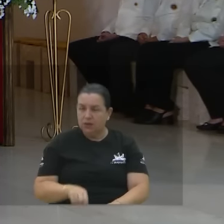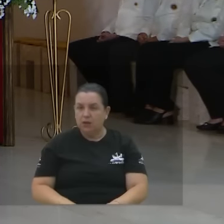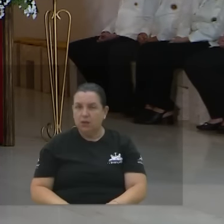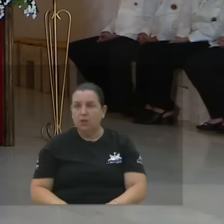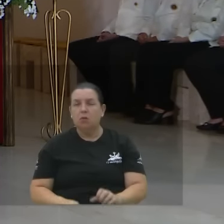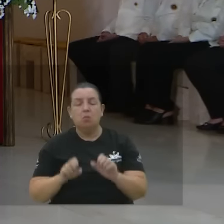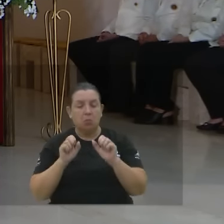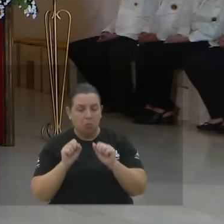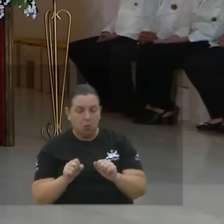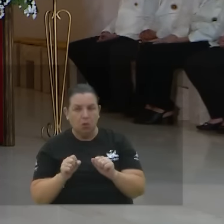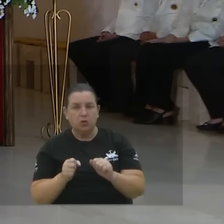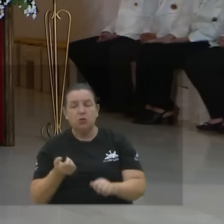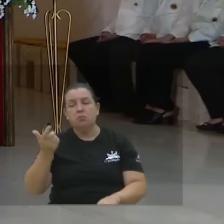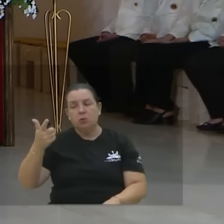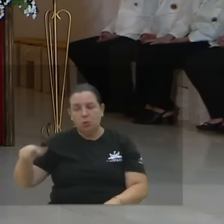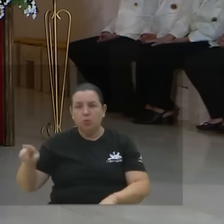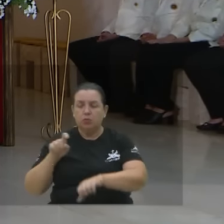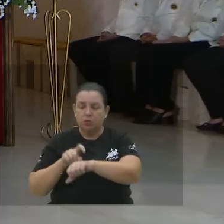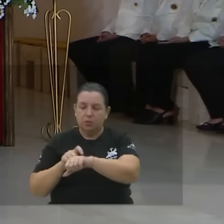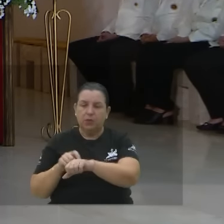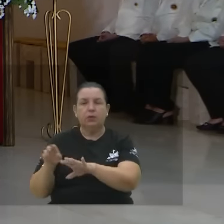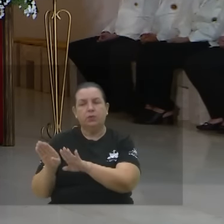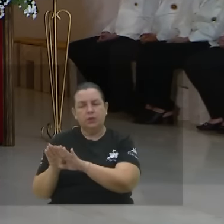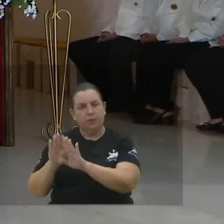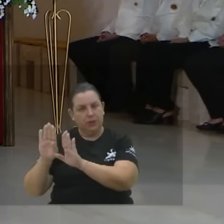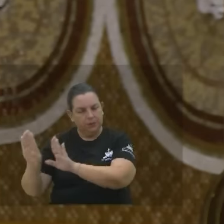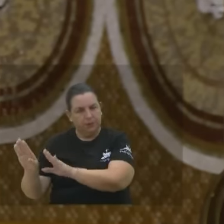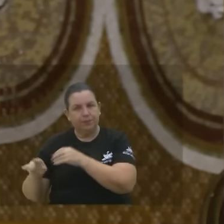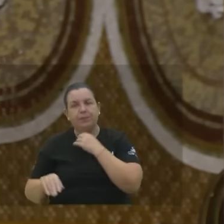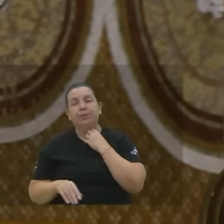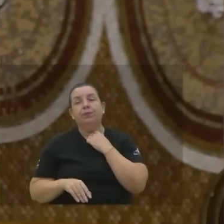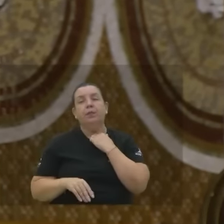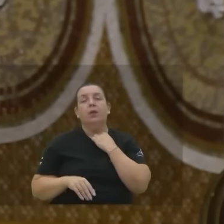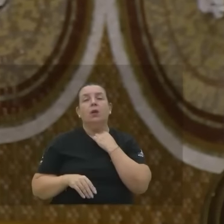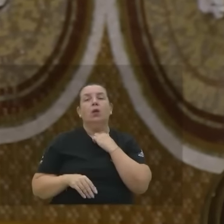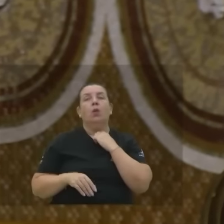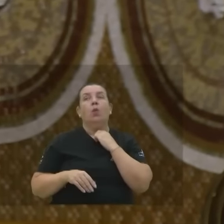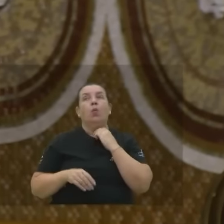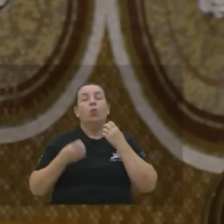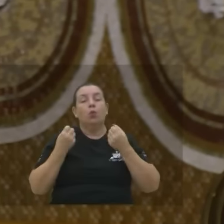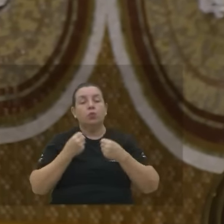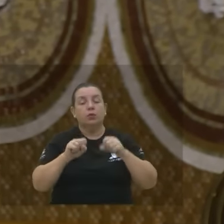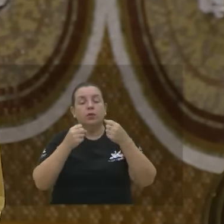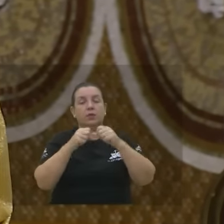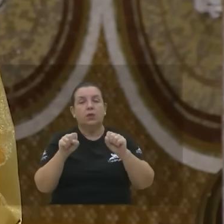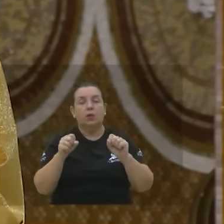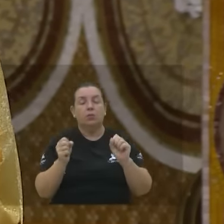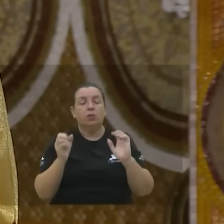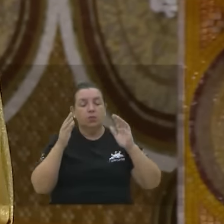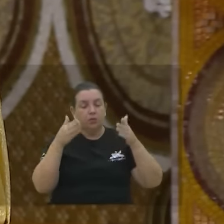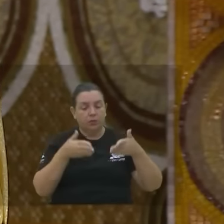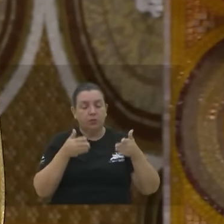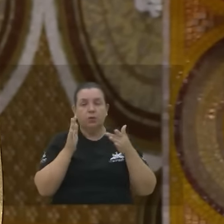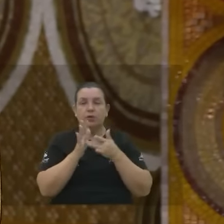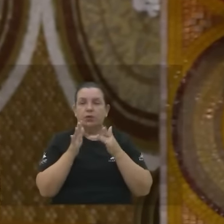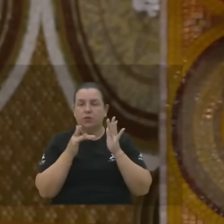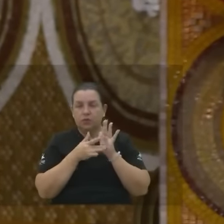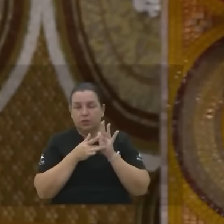feito outro momento. O Salmo referindo-se a